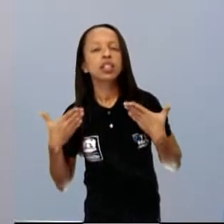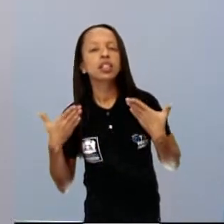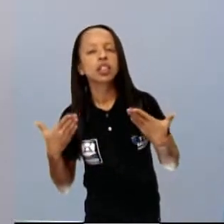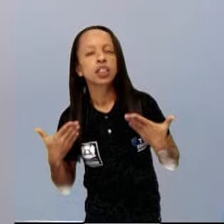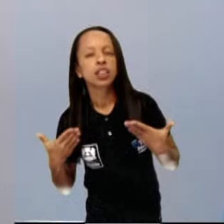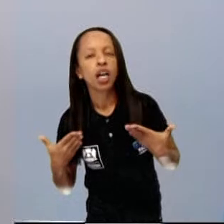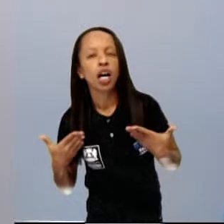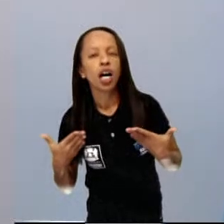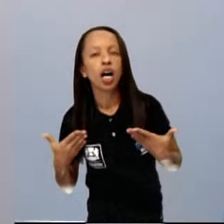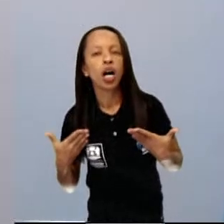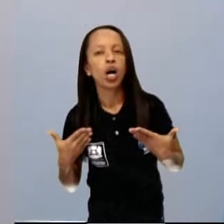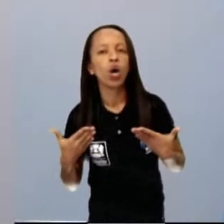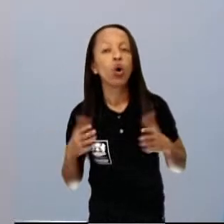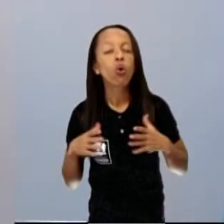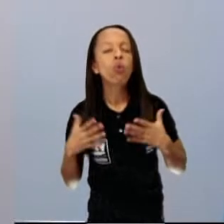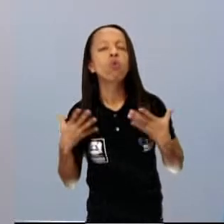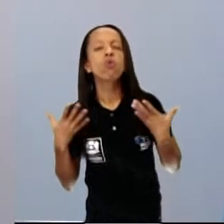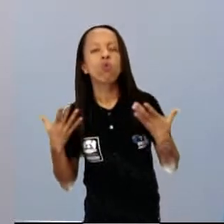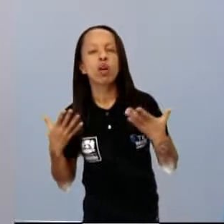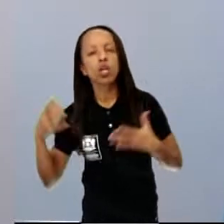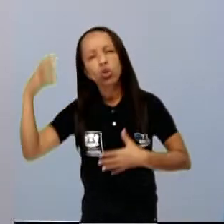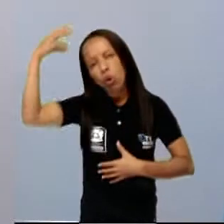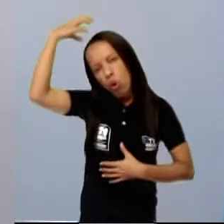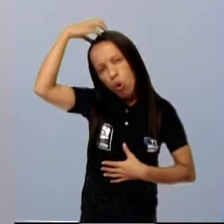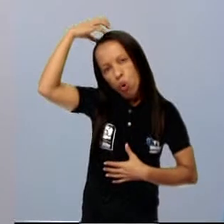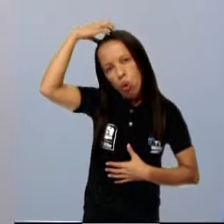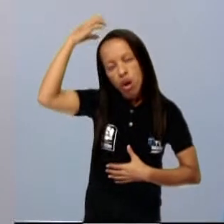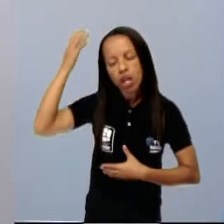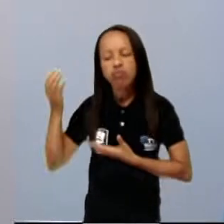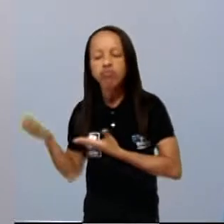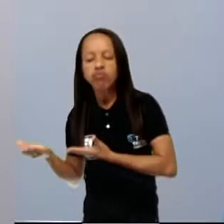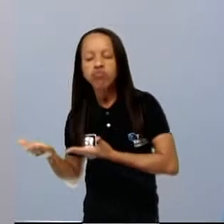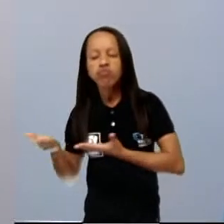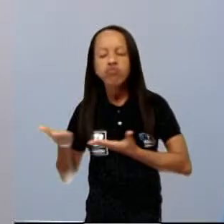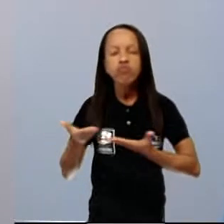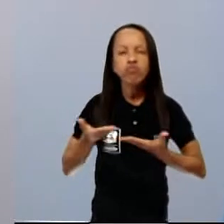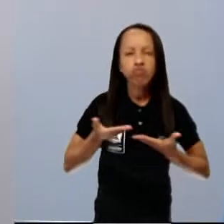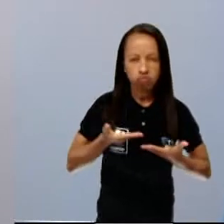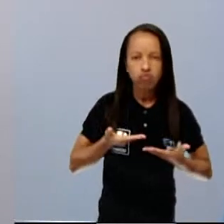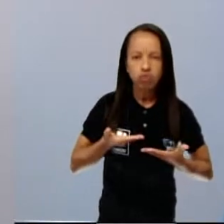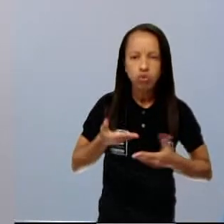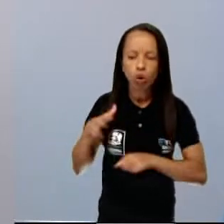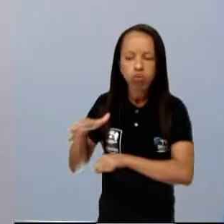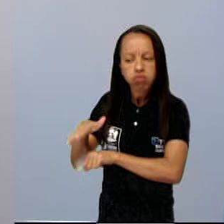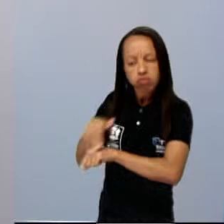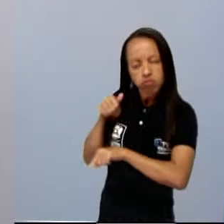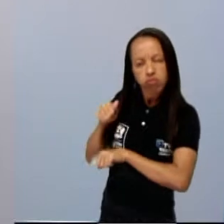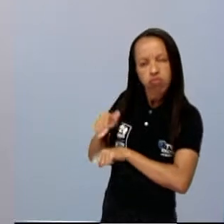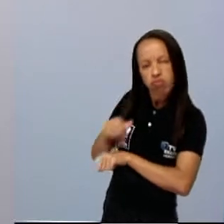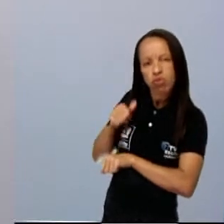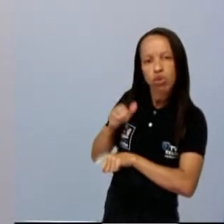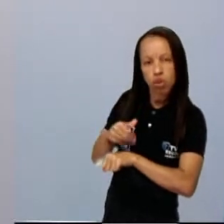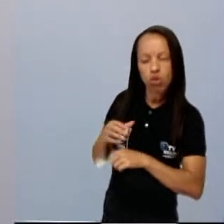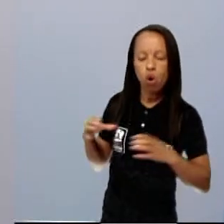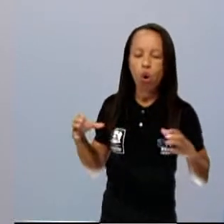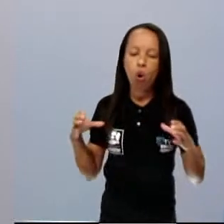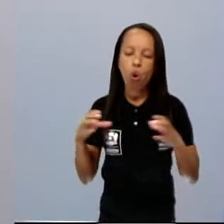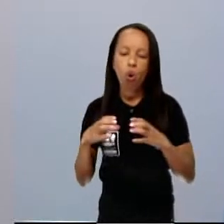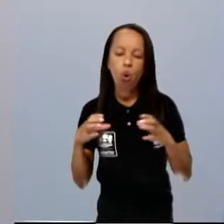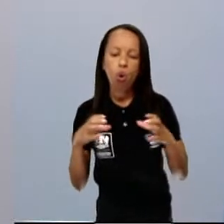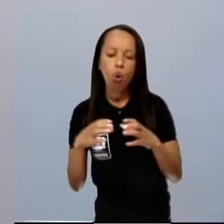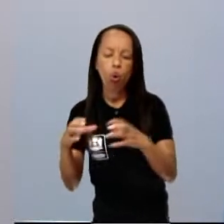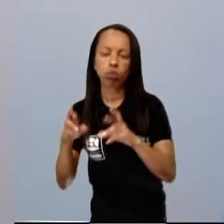A gente teve uma reunião convocada pelo rei para resolver a crise dentro da França. Então, eles decidiram o seguinte: vamos